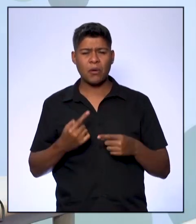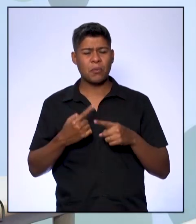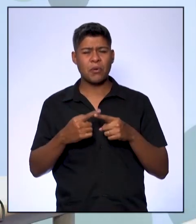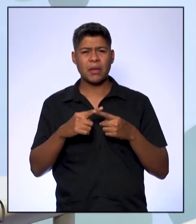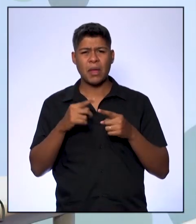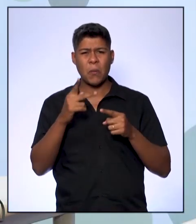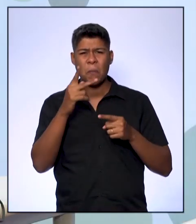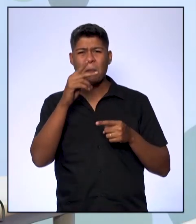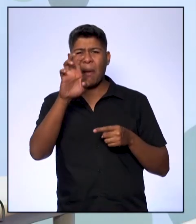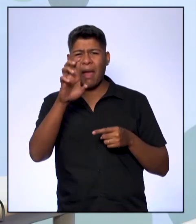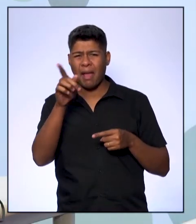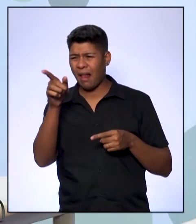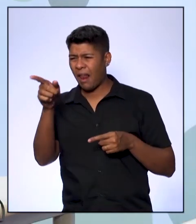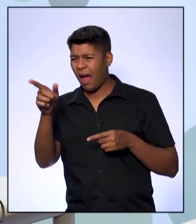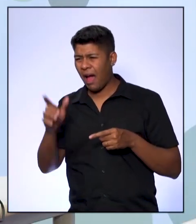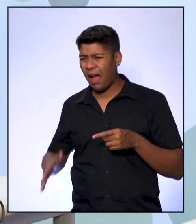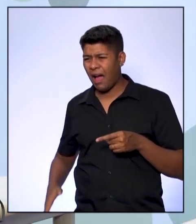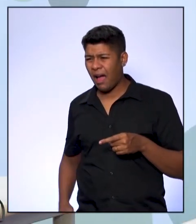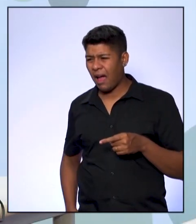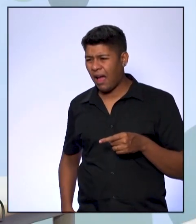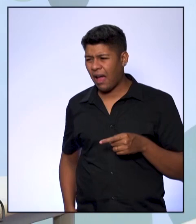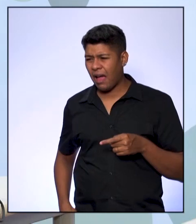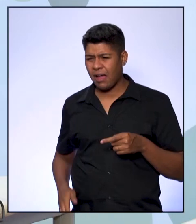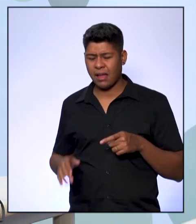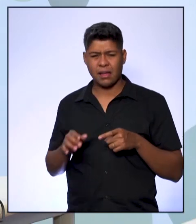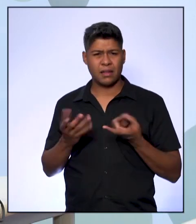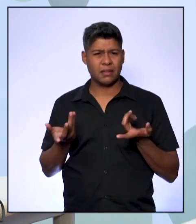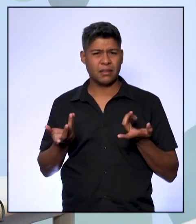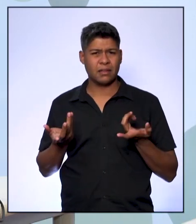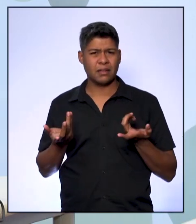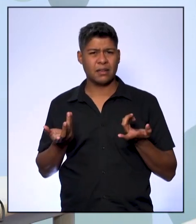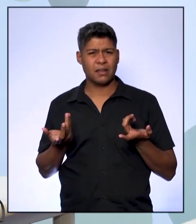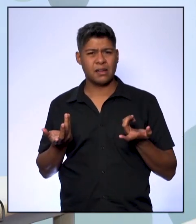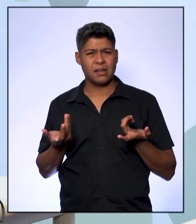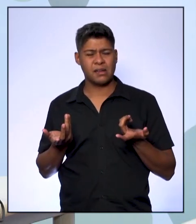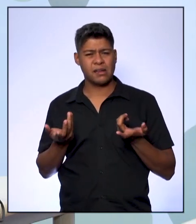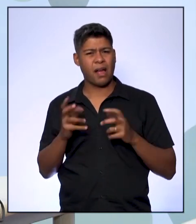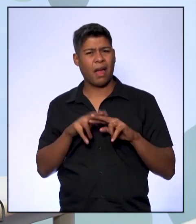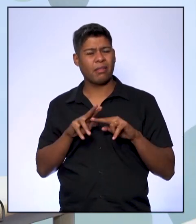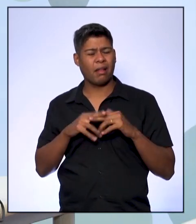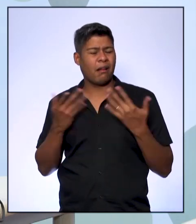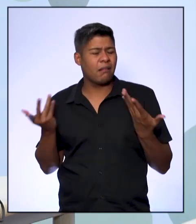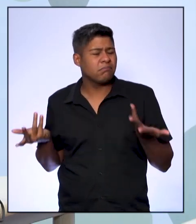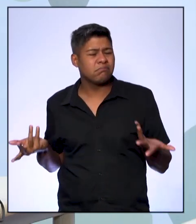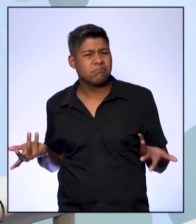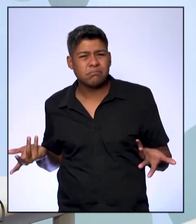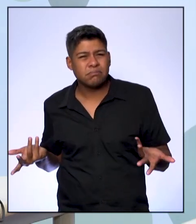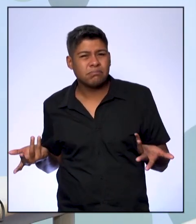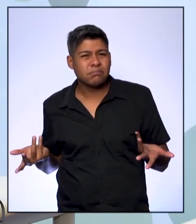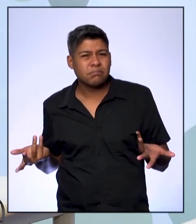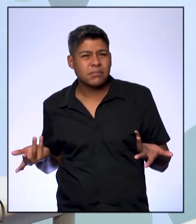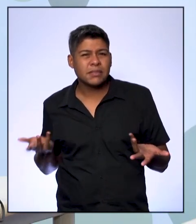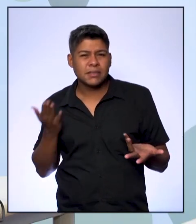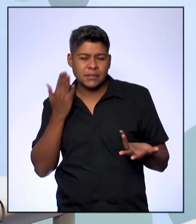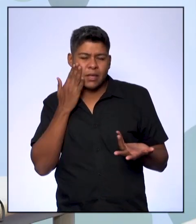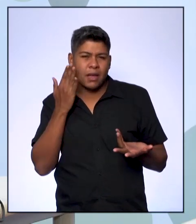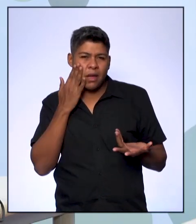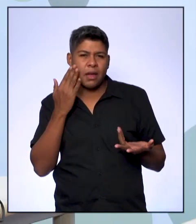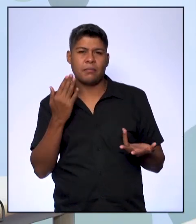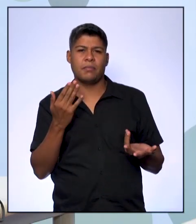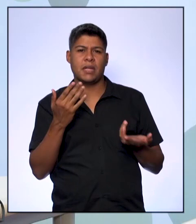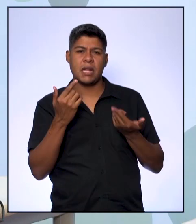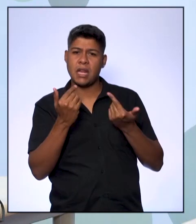tá lá na cadeira também então aí que é um chique né ea o como a nossa língua é dinâmica